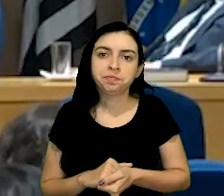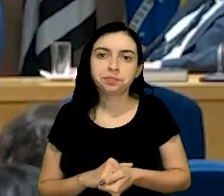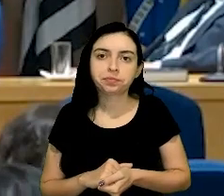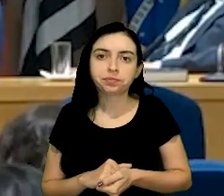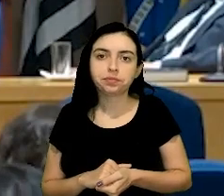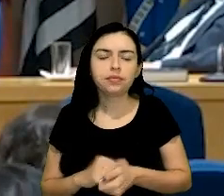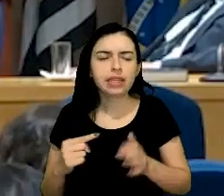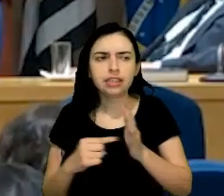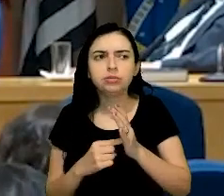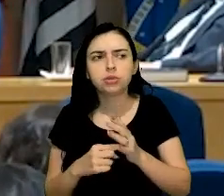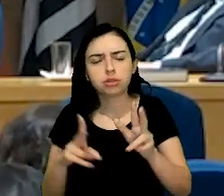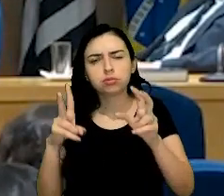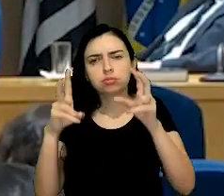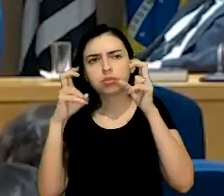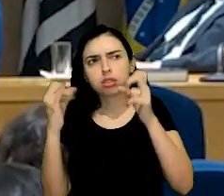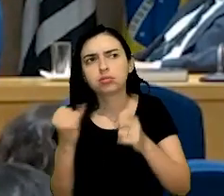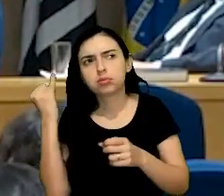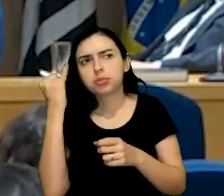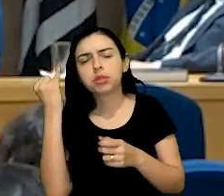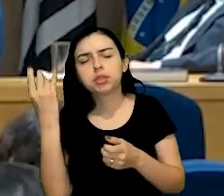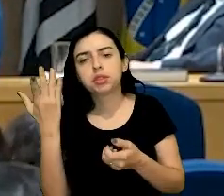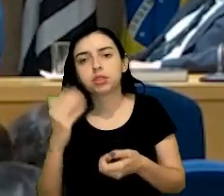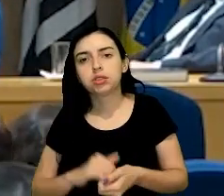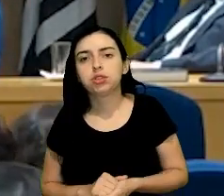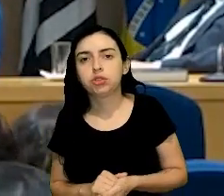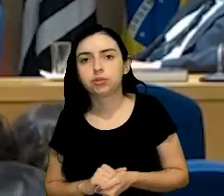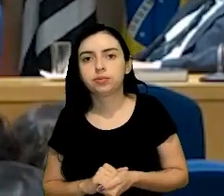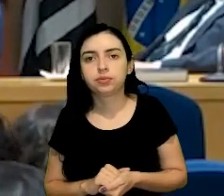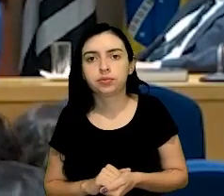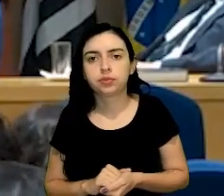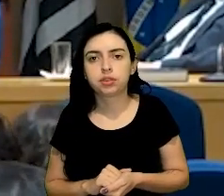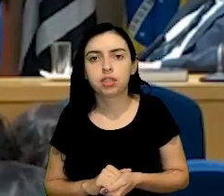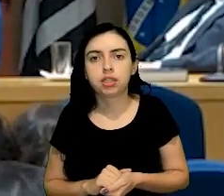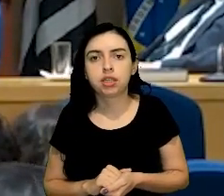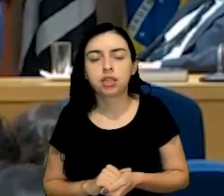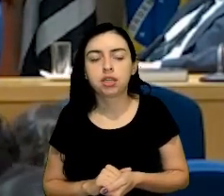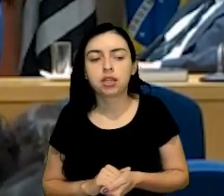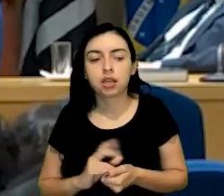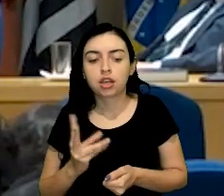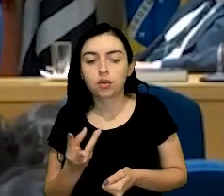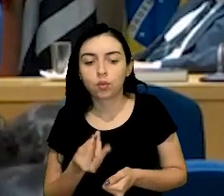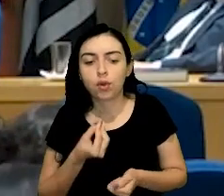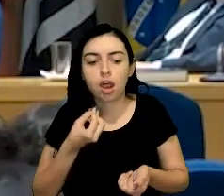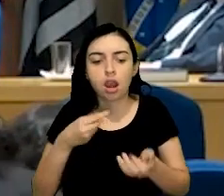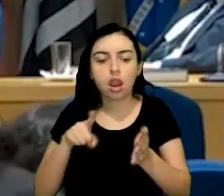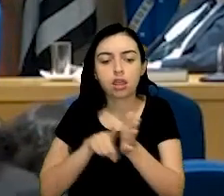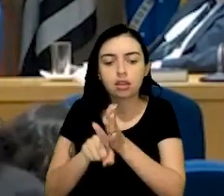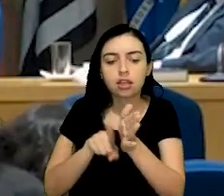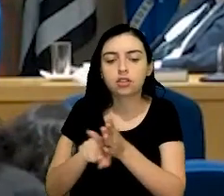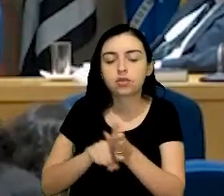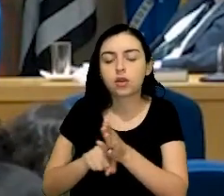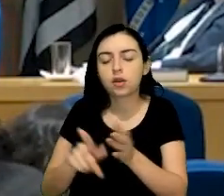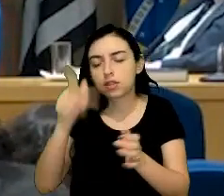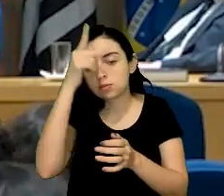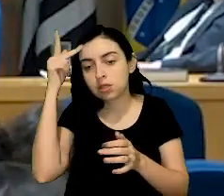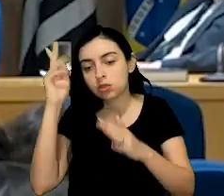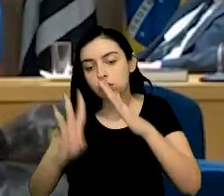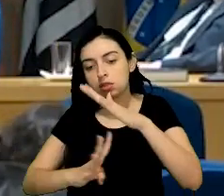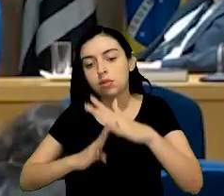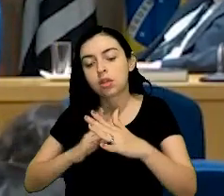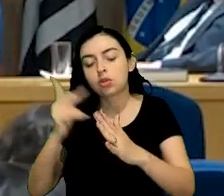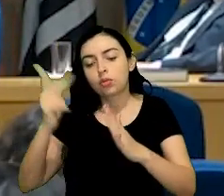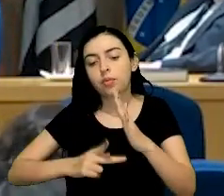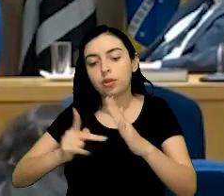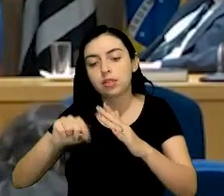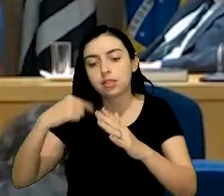é importante. Nas entrevistas qualitativas que nós fazemos com os imigrantes, embora os projetos migratórios deles, o